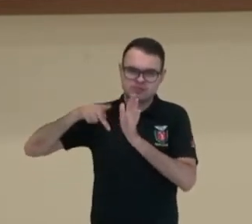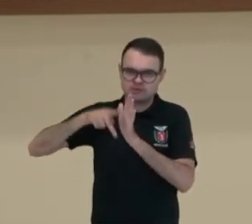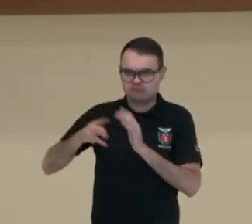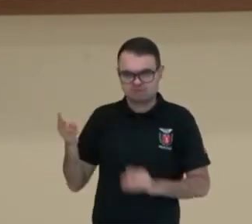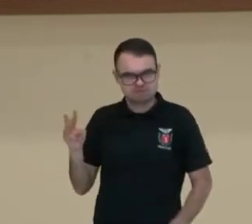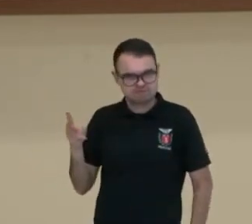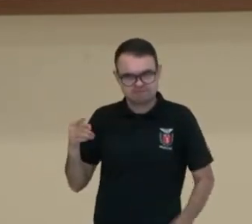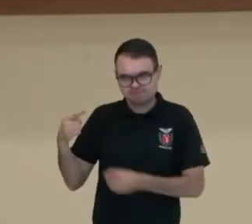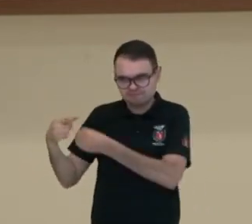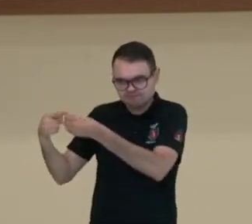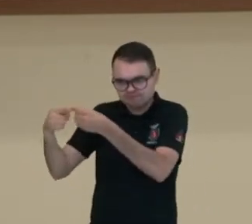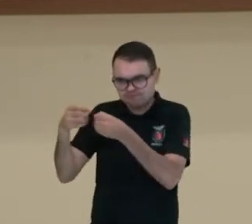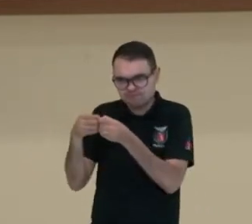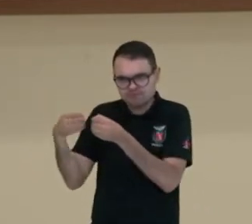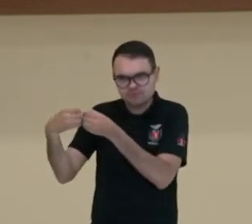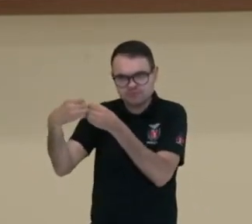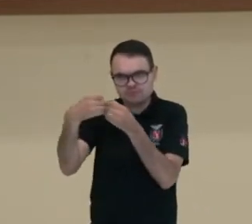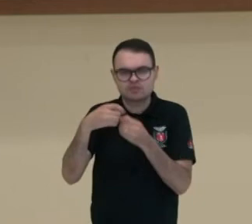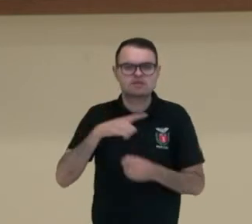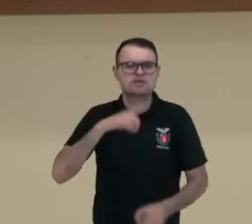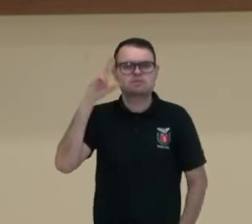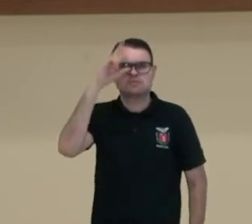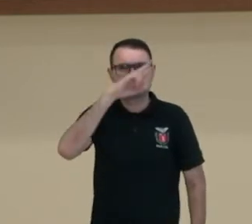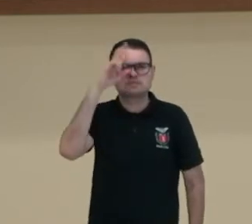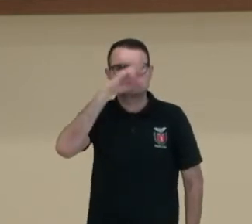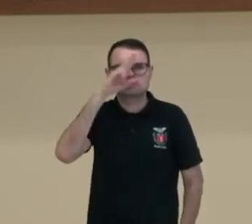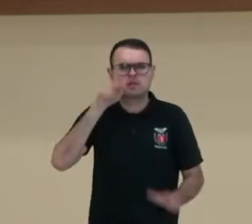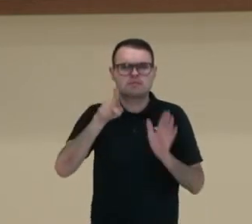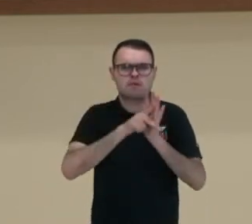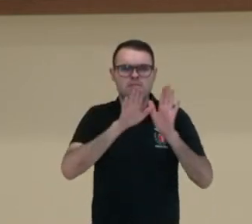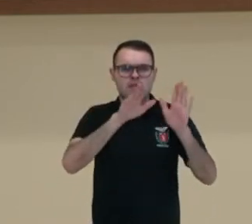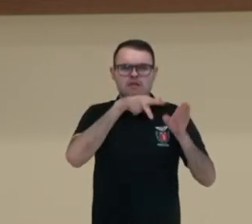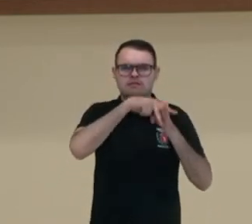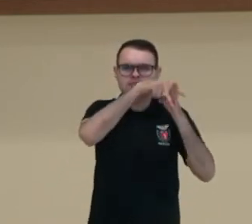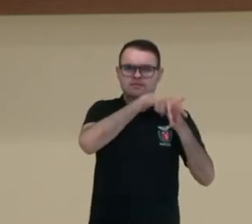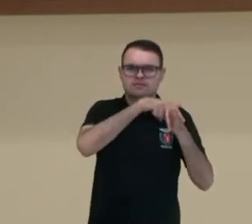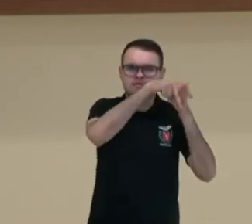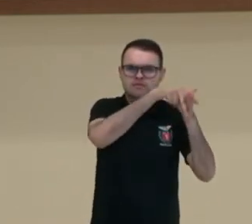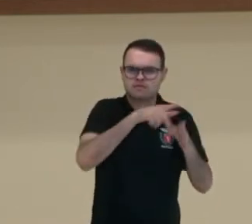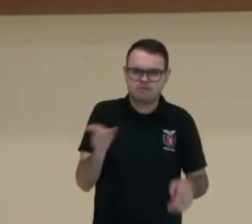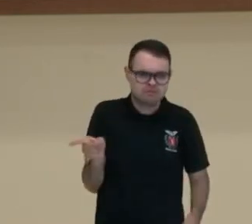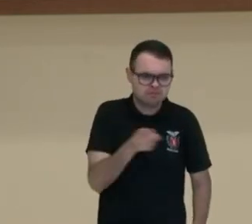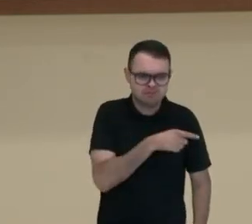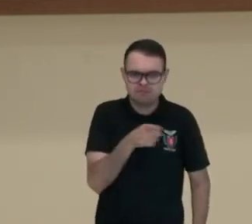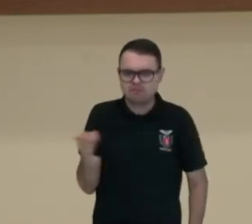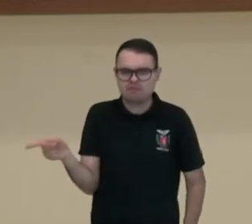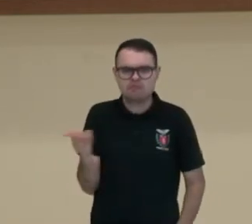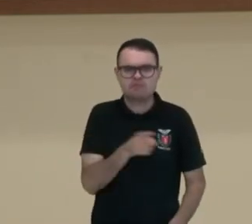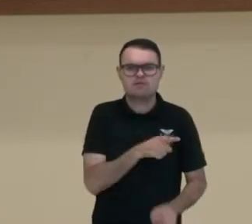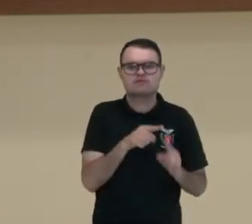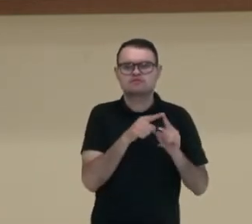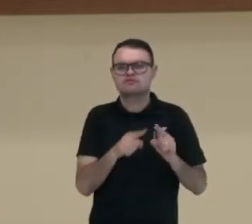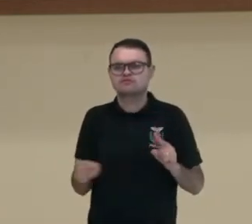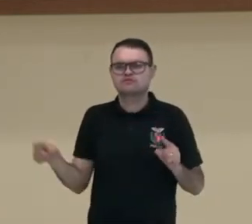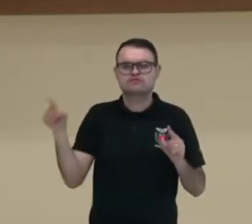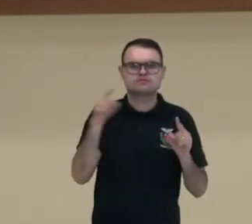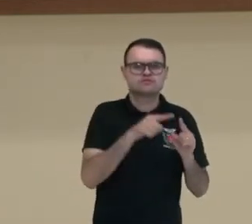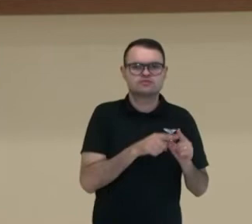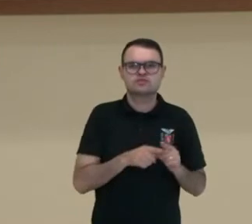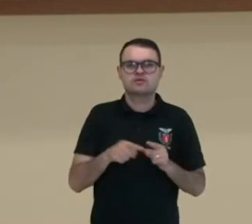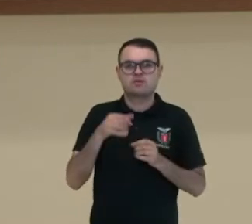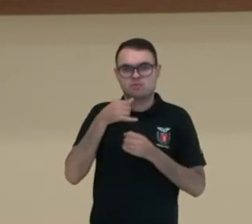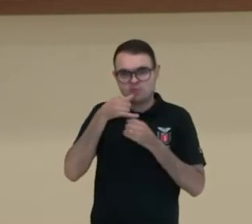Paranaguá. Tem toda uma história, inclusive, com os tropeiros, né, com o ciclo da erva mate, muito